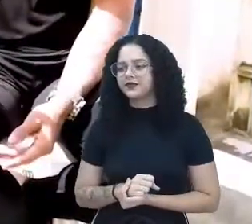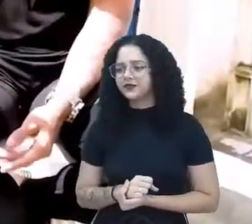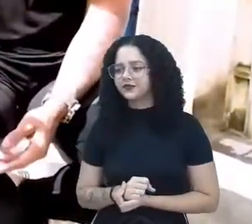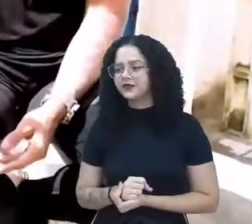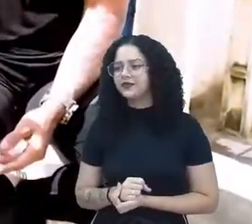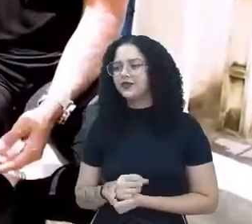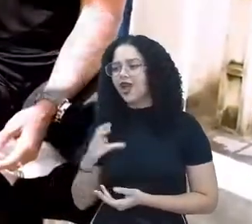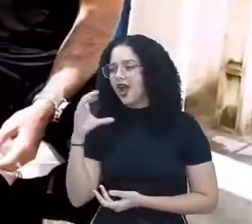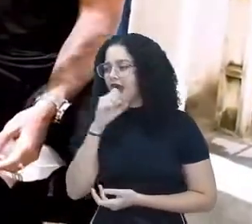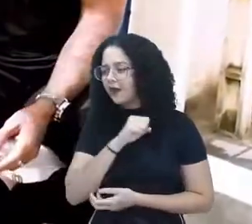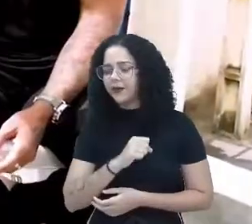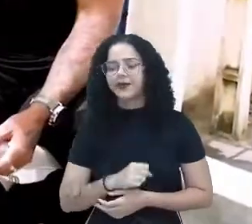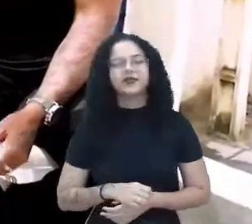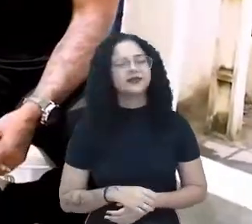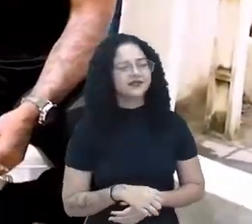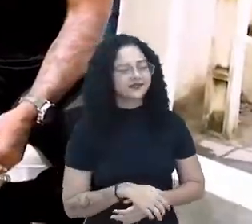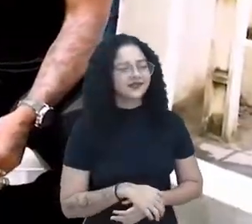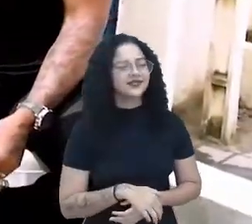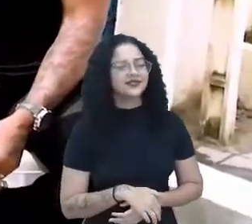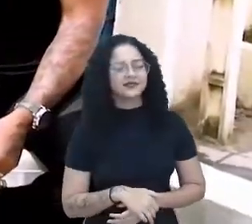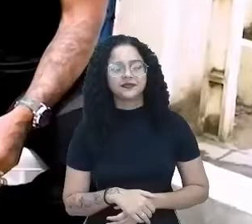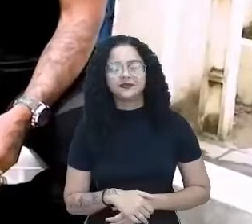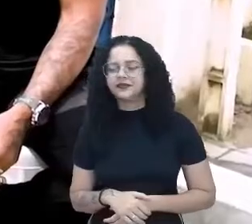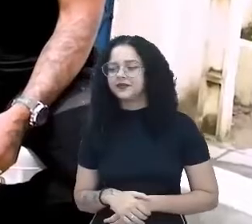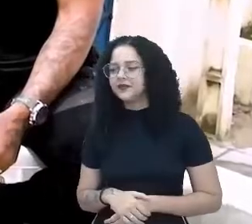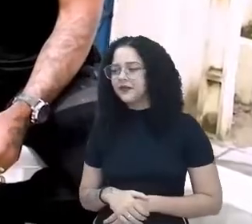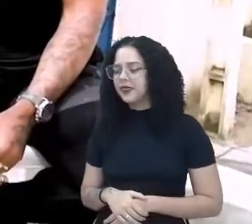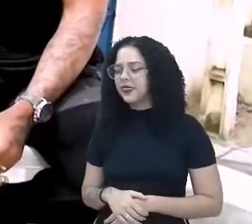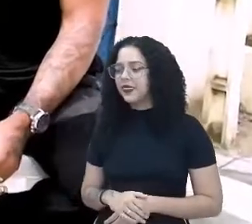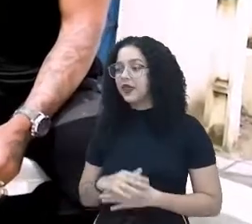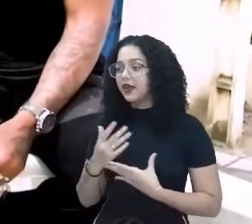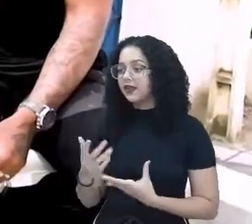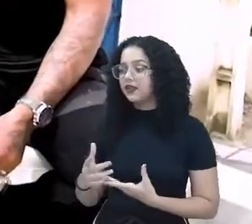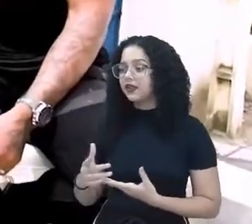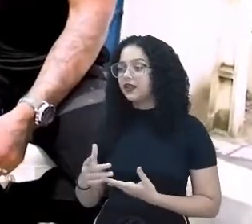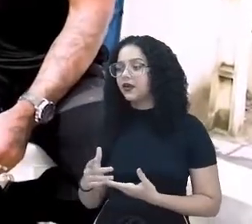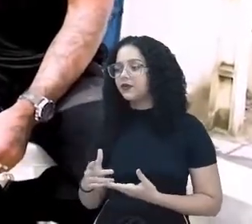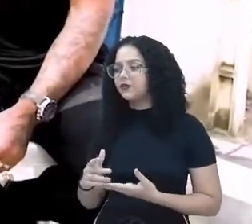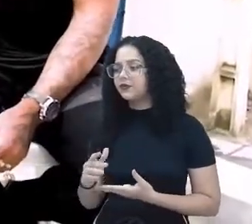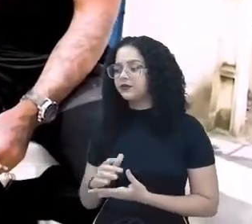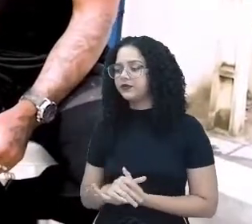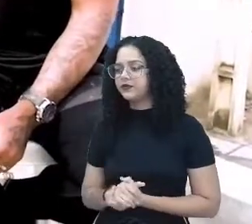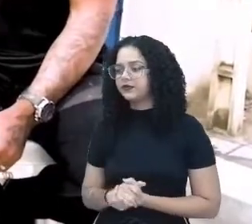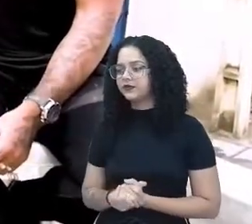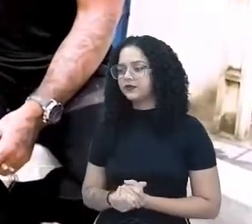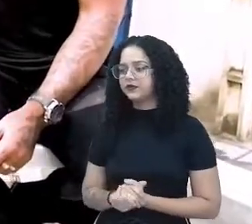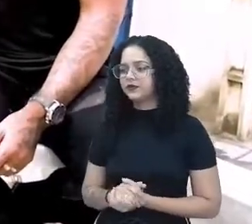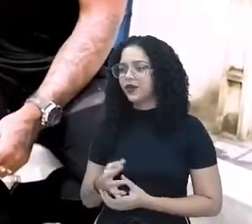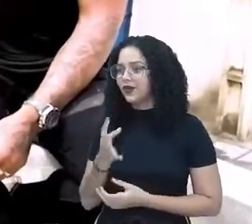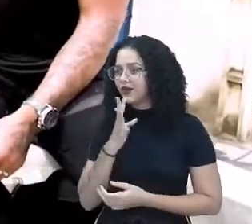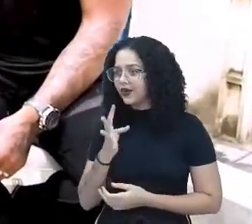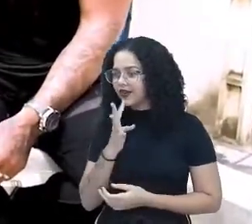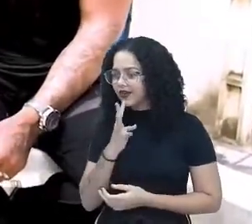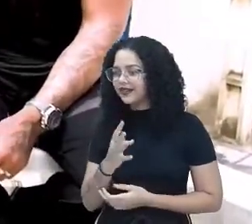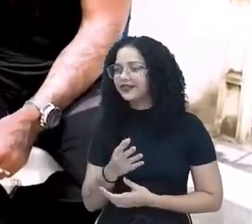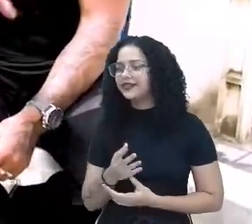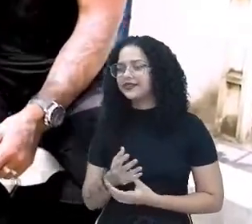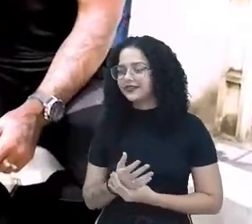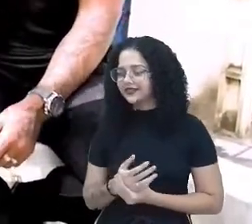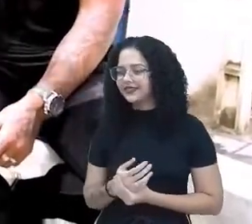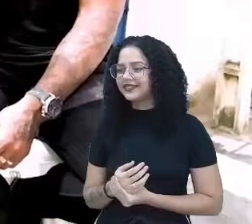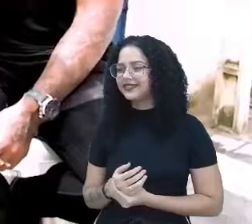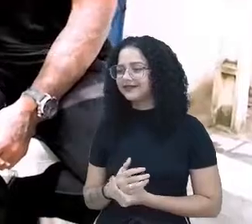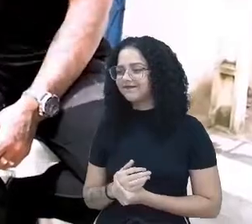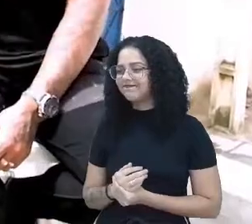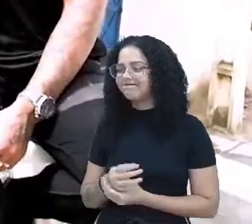Assim, Pílulas pílulas de afeto. E você pega logo, tanto que eu duvido, o Brasil e o mundo conhecem a frase dele. Conhece. Gentileza Beleza gera gera gentileza. gentileza. De